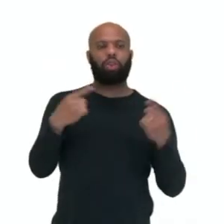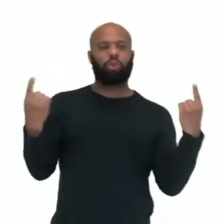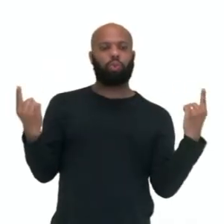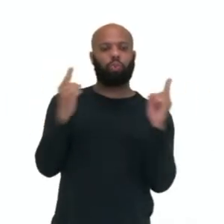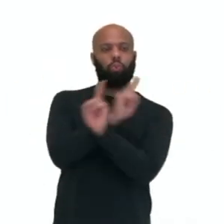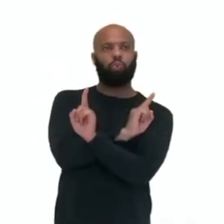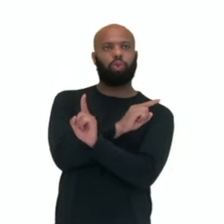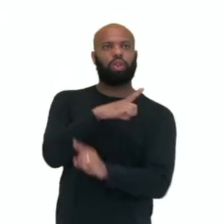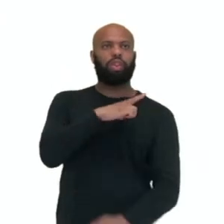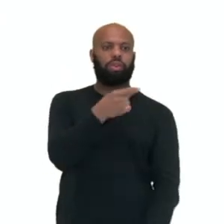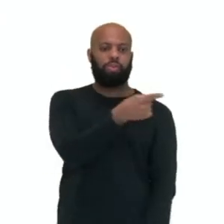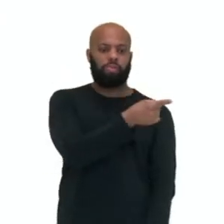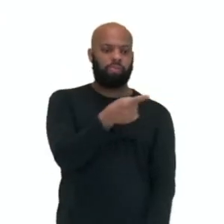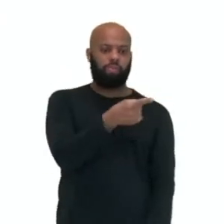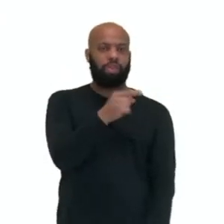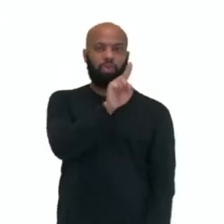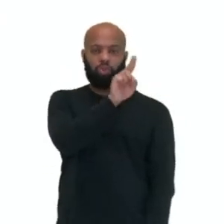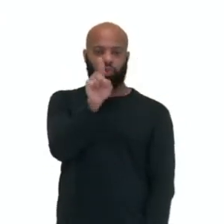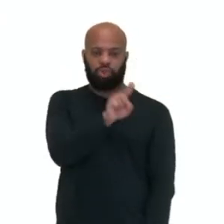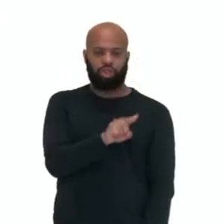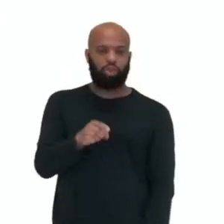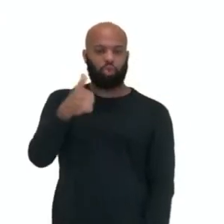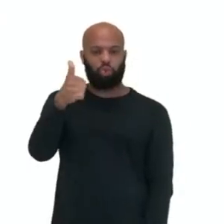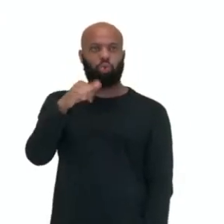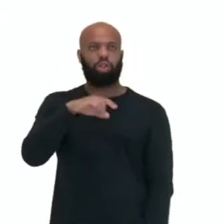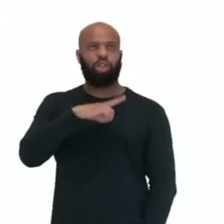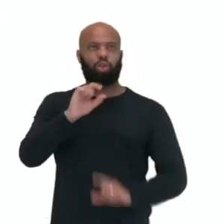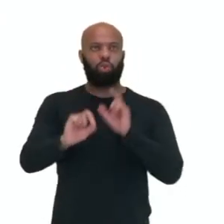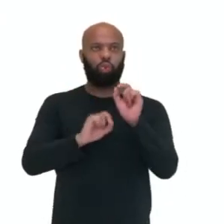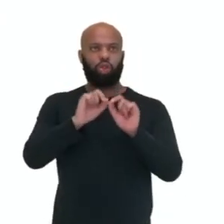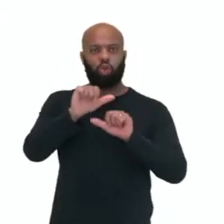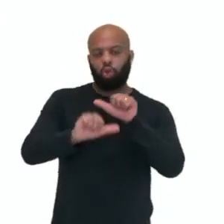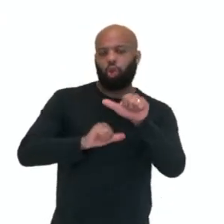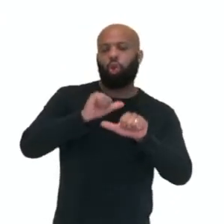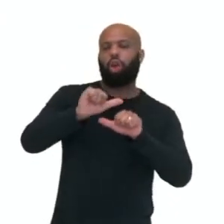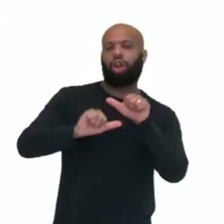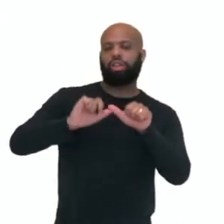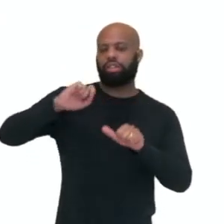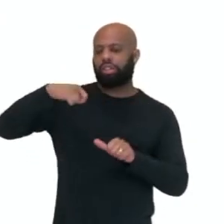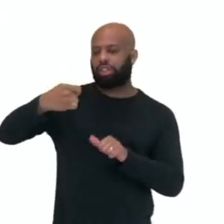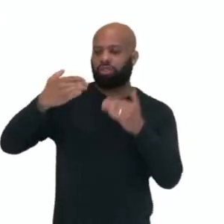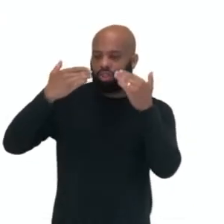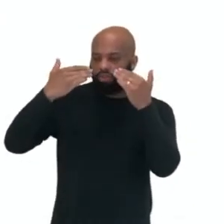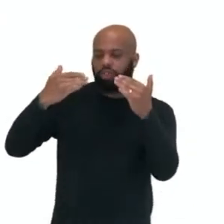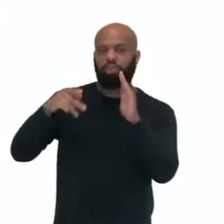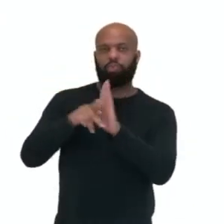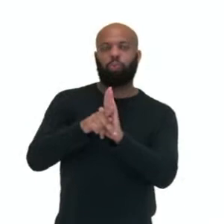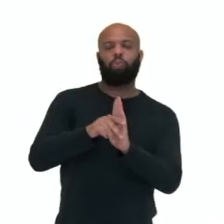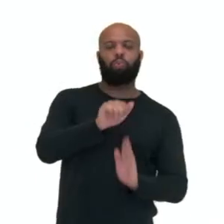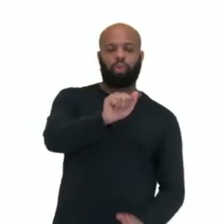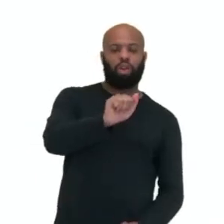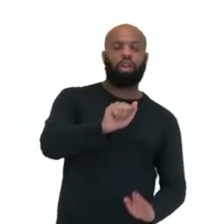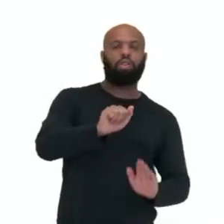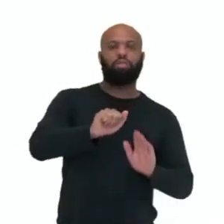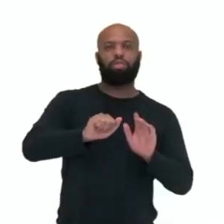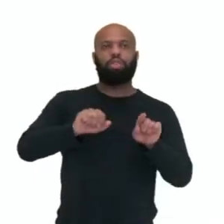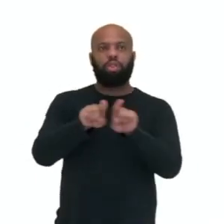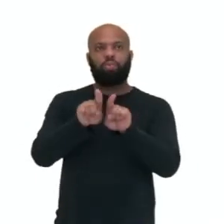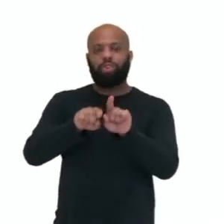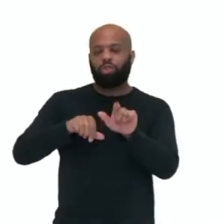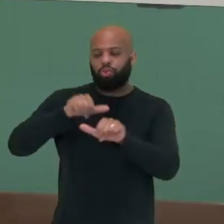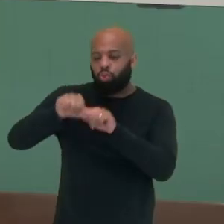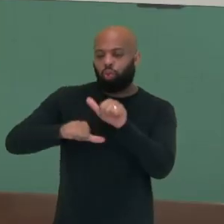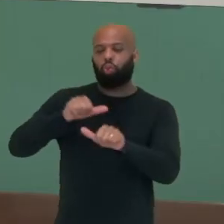simboliza pelo menos Z1. Vai ser o sinal trocado de A mais o sinal trocado de BI. Tranquilo?